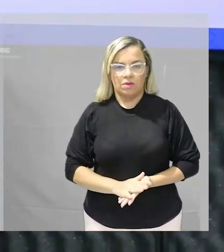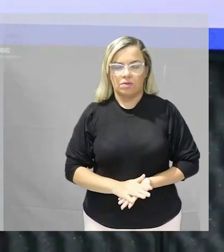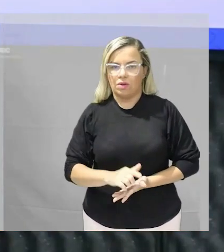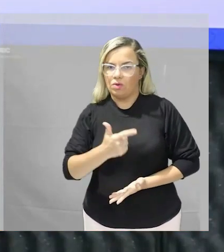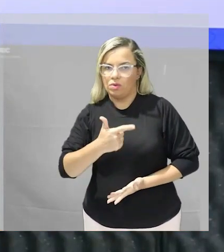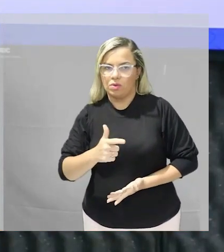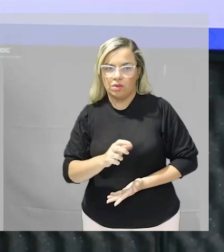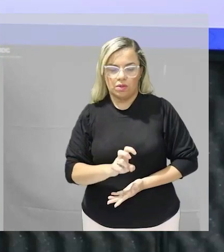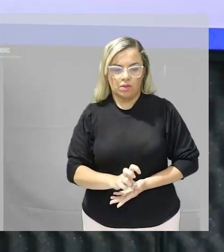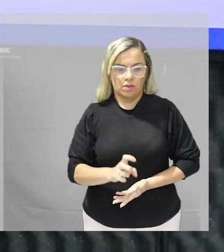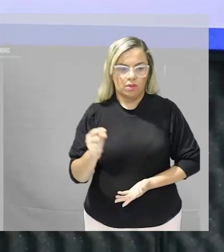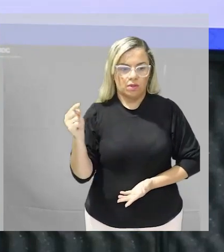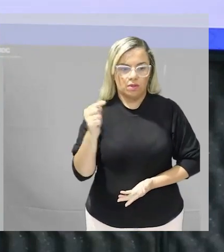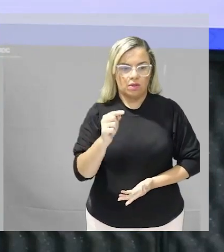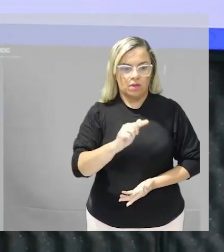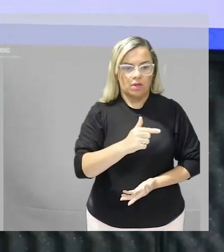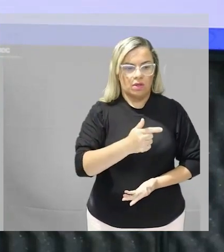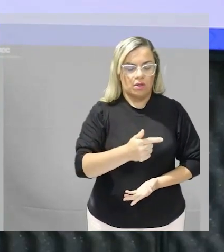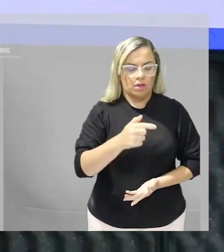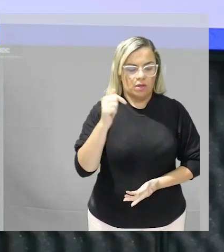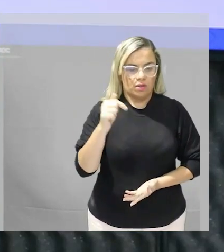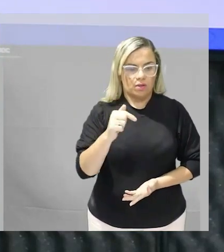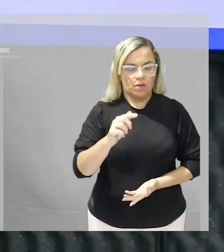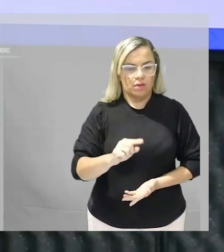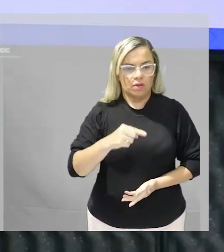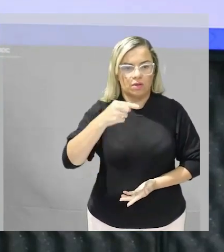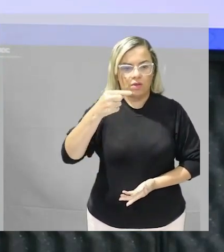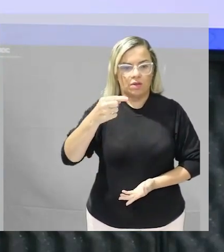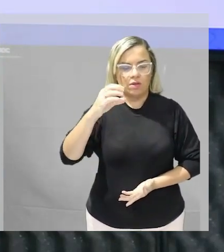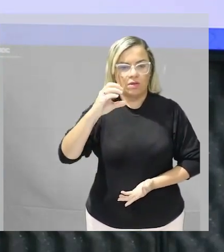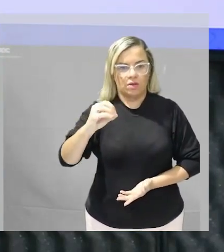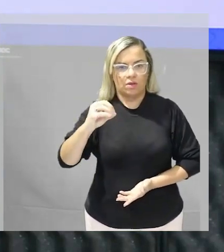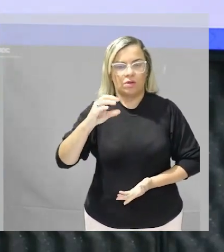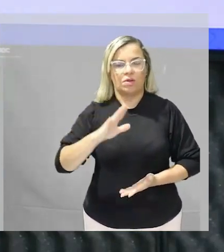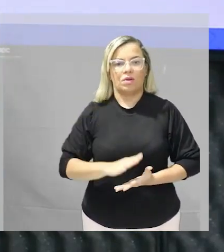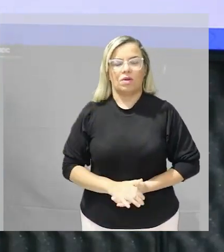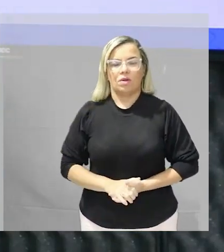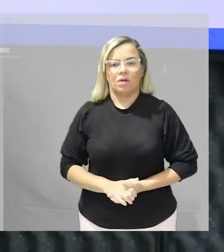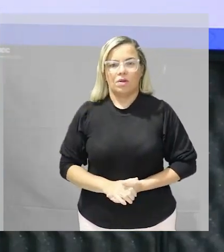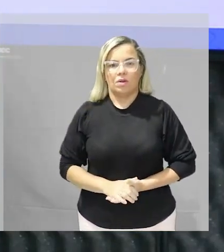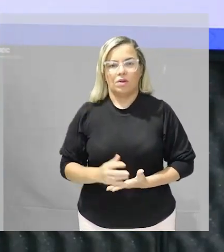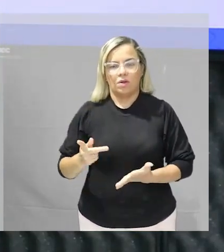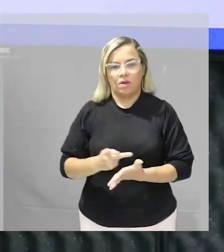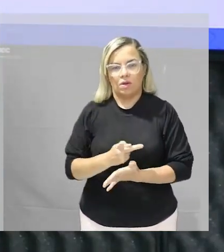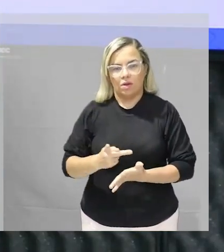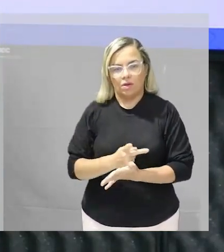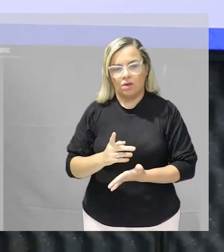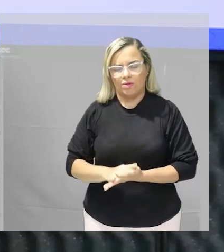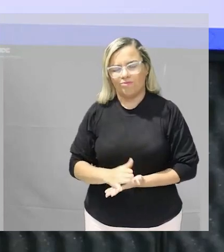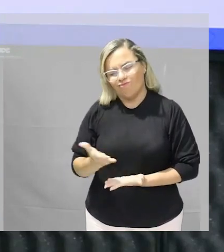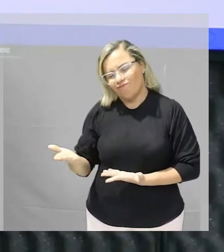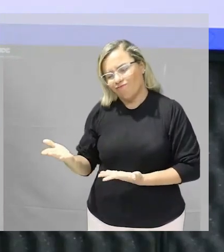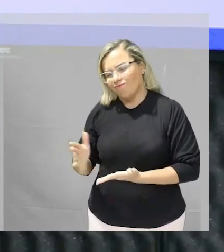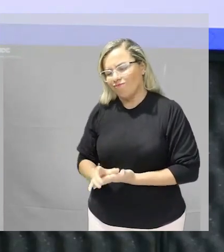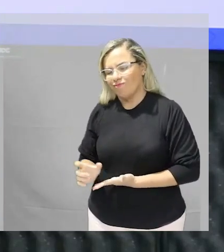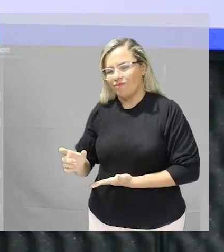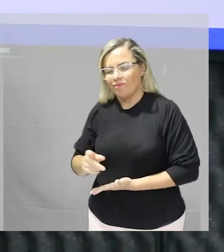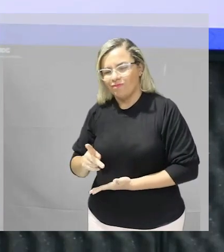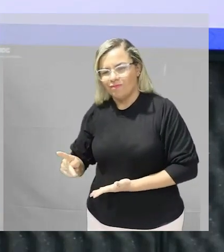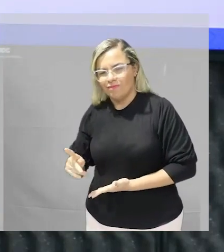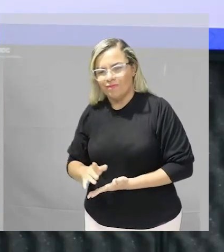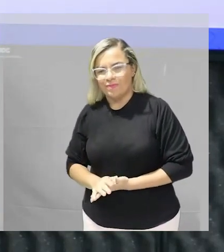esse cinco aqui é dois e Aqui é zero e aqui também tá então só ajeitando o teu material foi erro da professora professora tava doida nessa hora tá